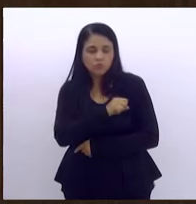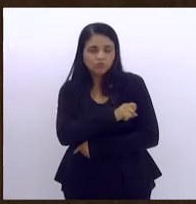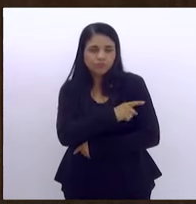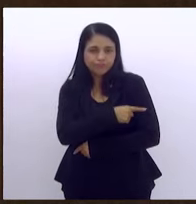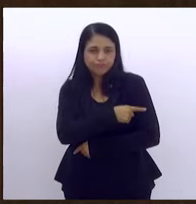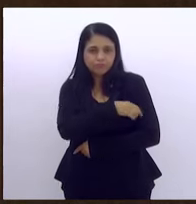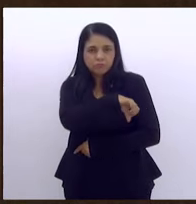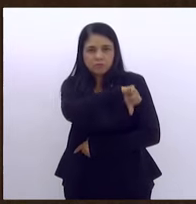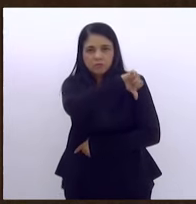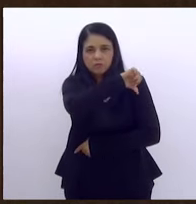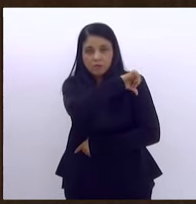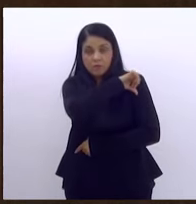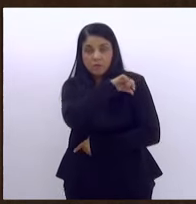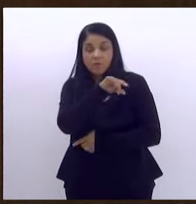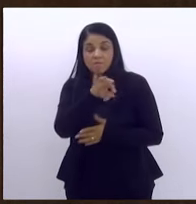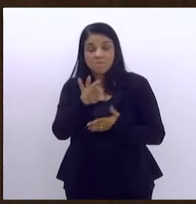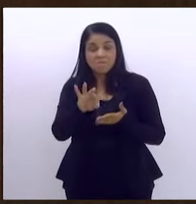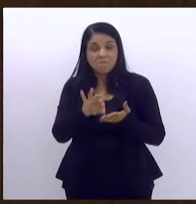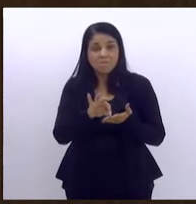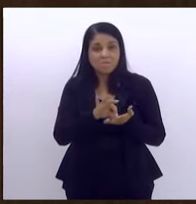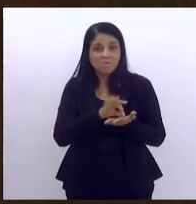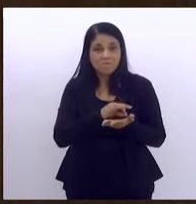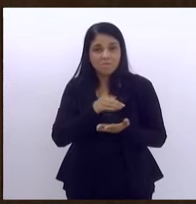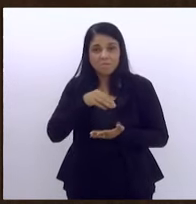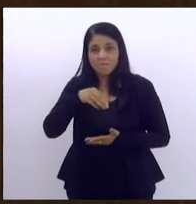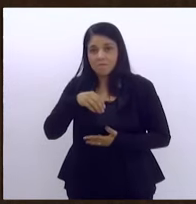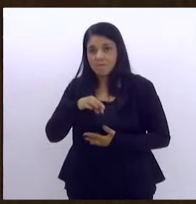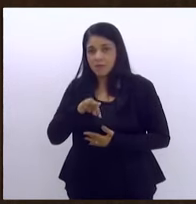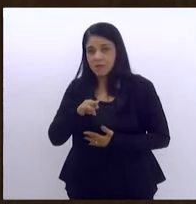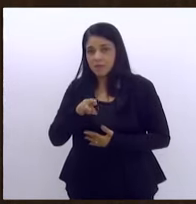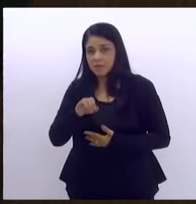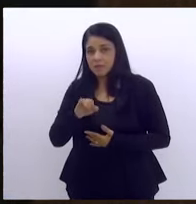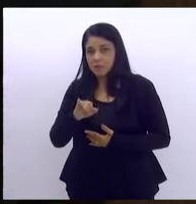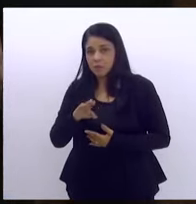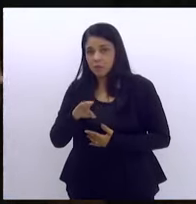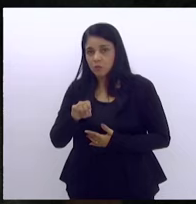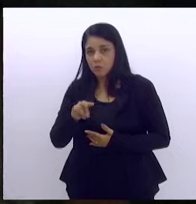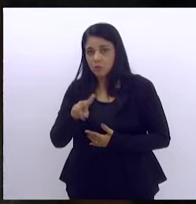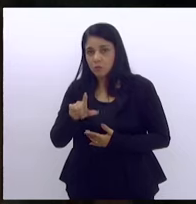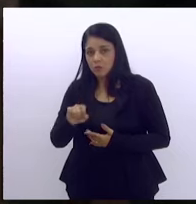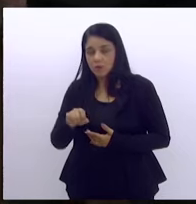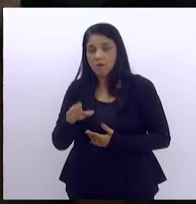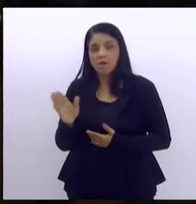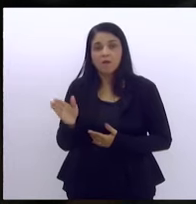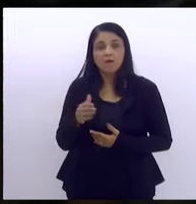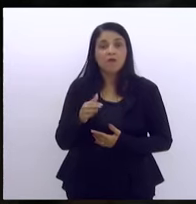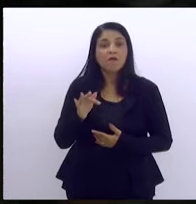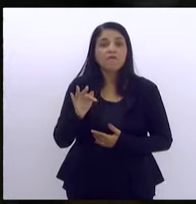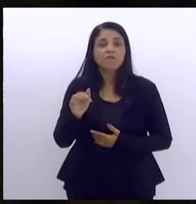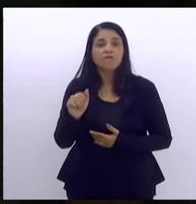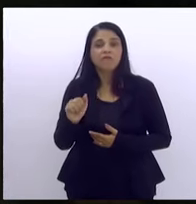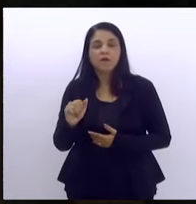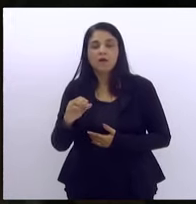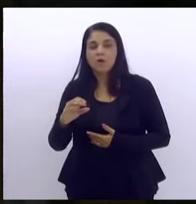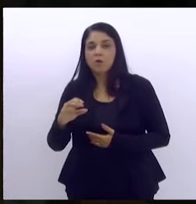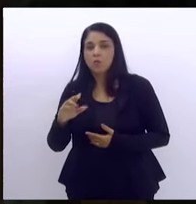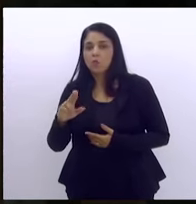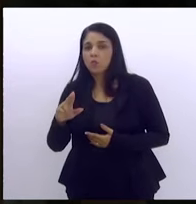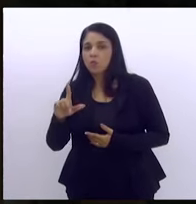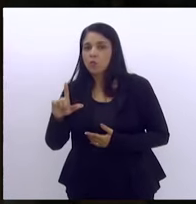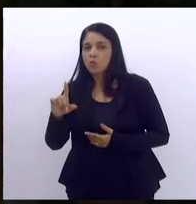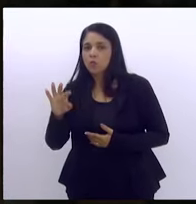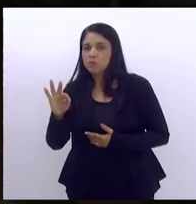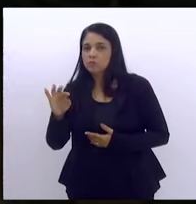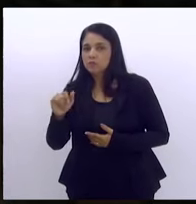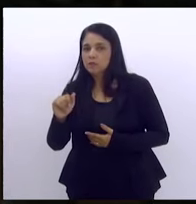é de matrícula facultativa. Então, tudo bem, aqui falta dizer que ninguém é obrigado a